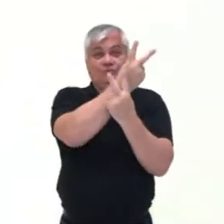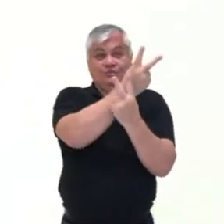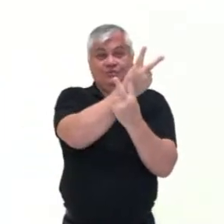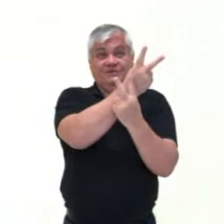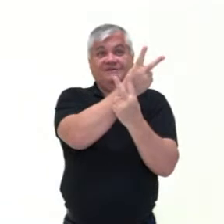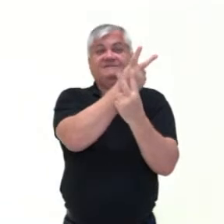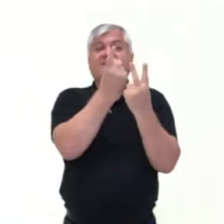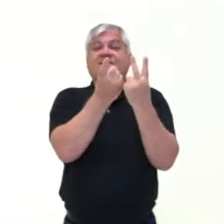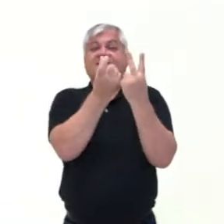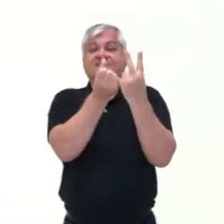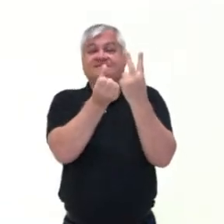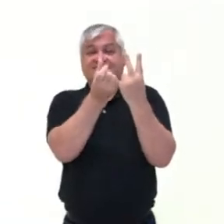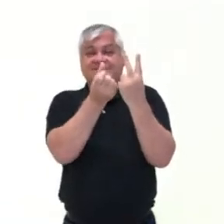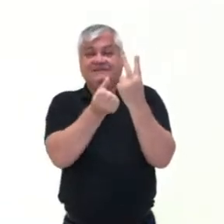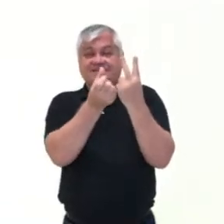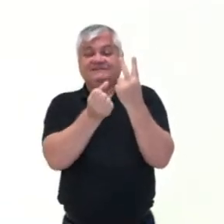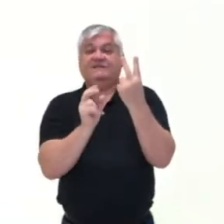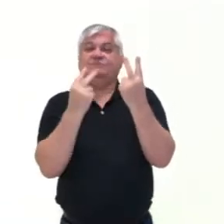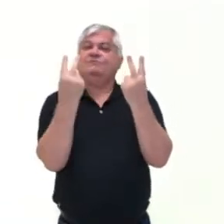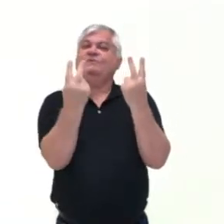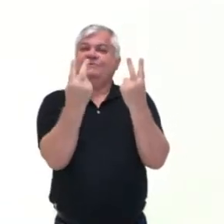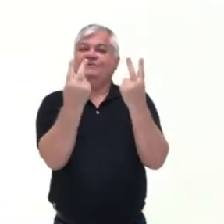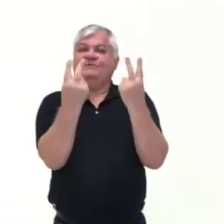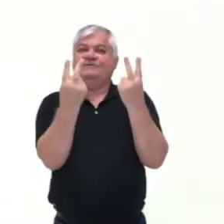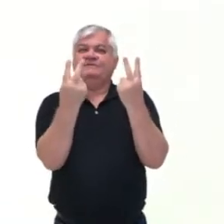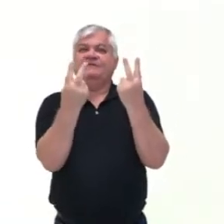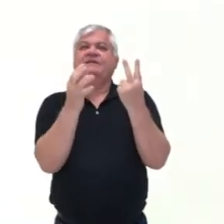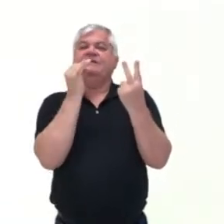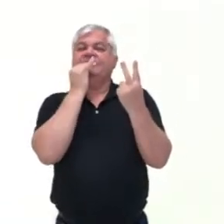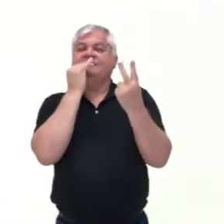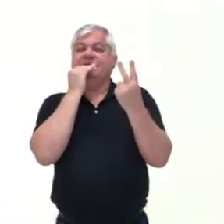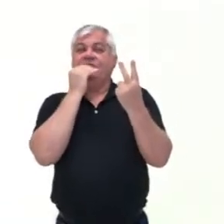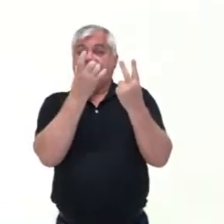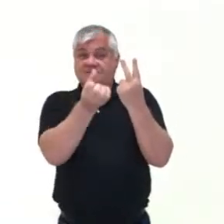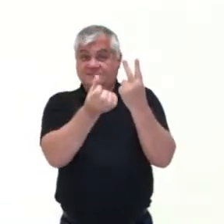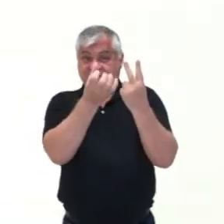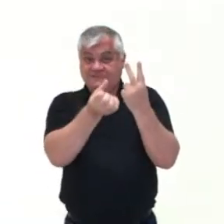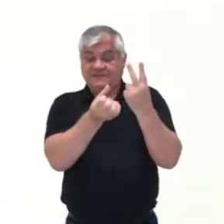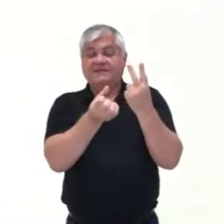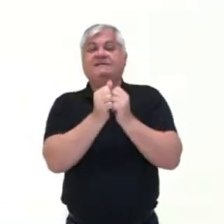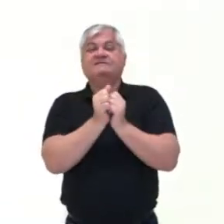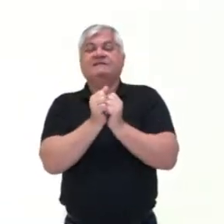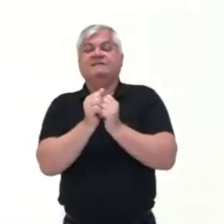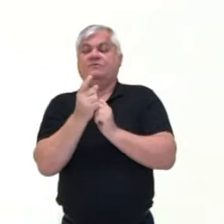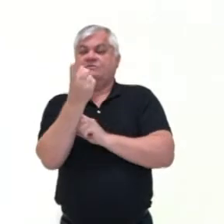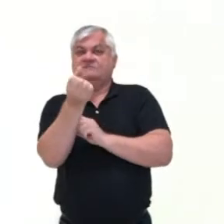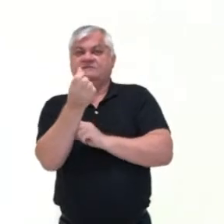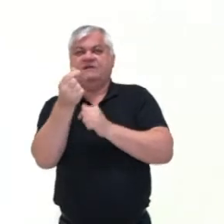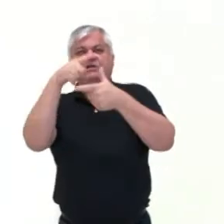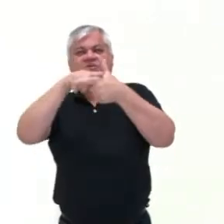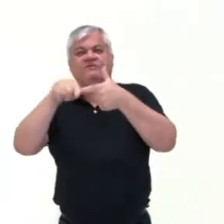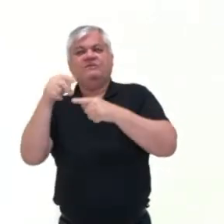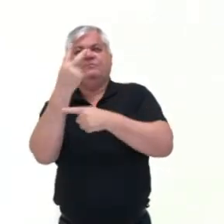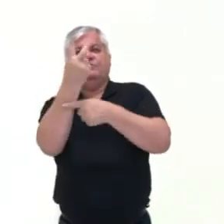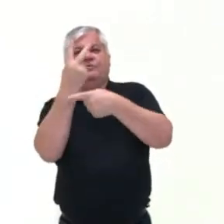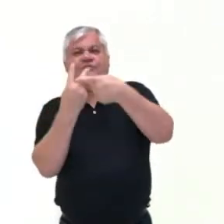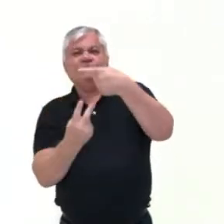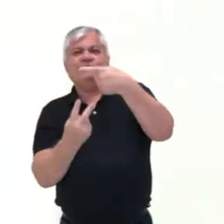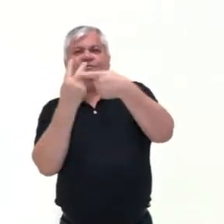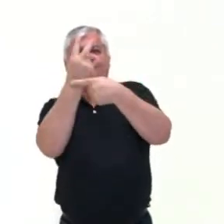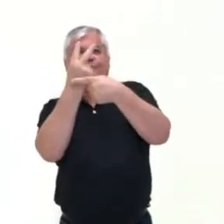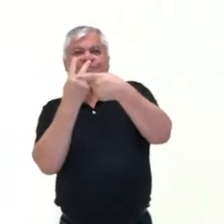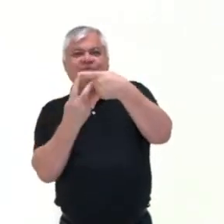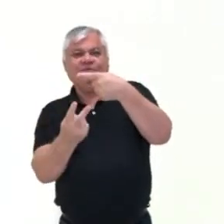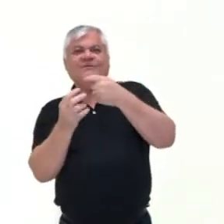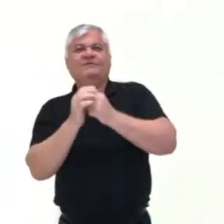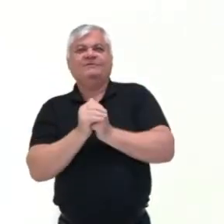meu expoente, né, é 2. Então, a base é 16, 2 que divide por 2. 2 do numerador, 2 do